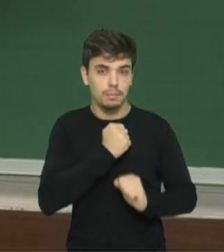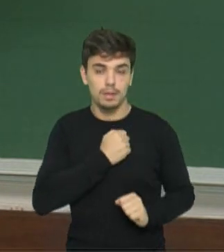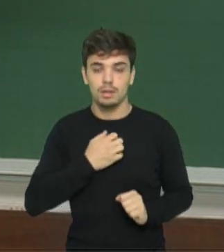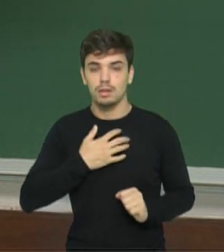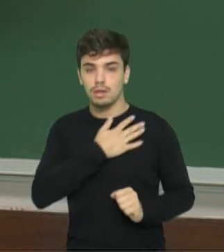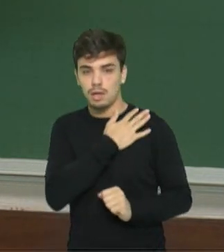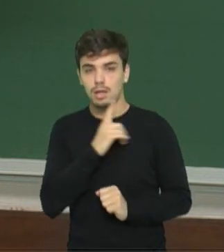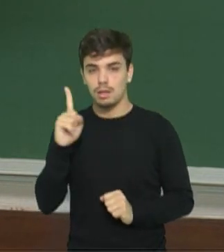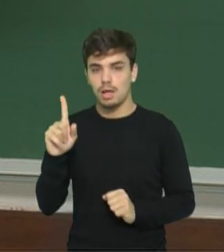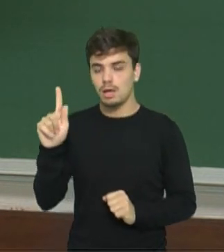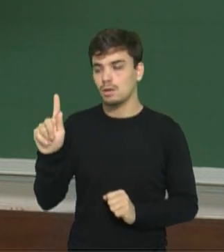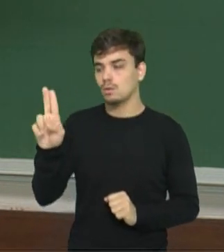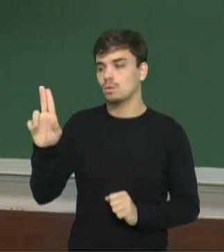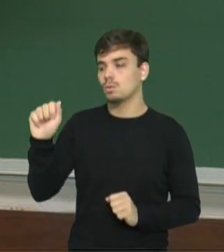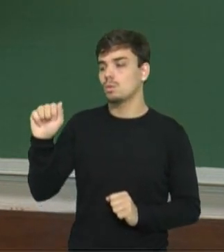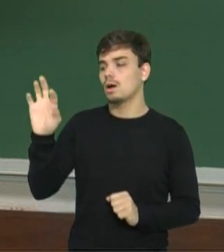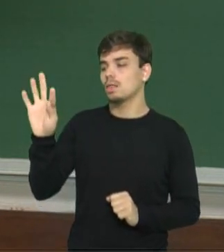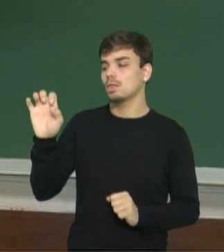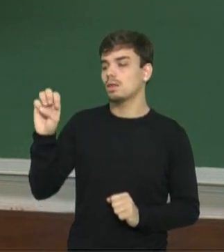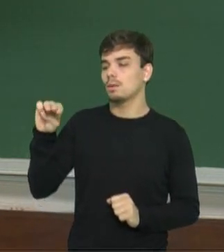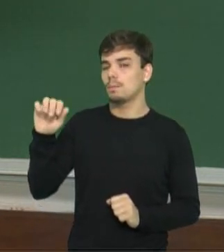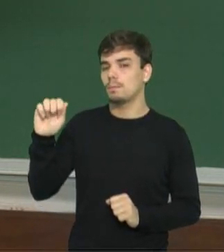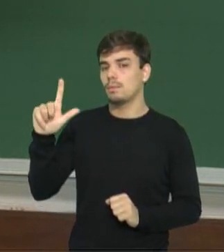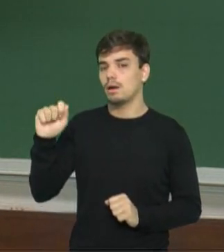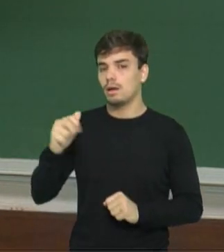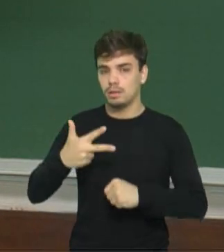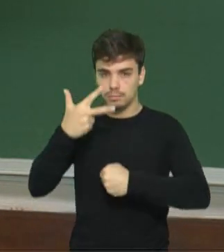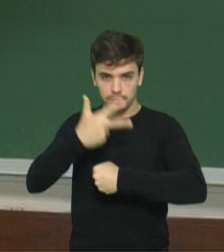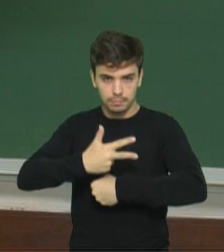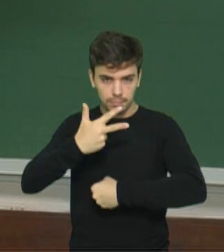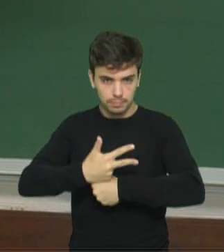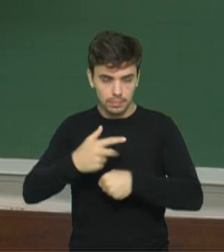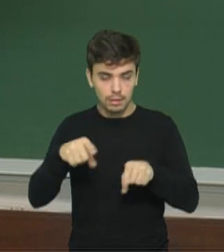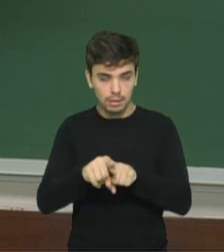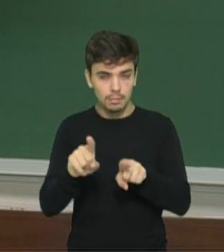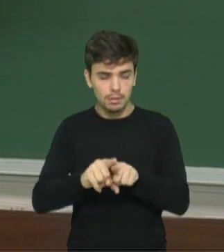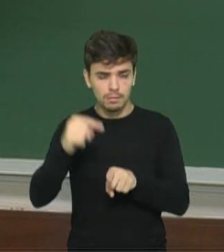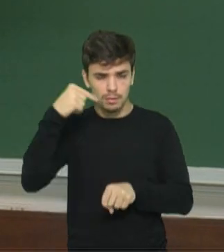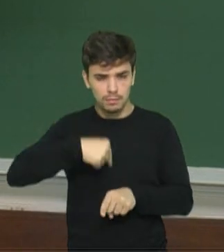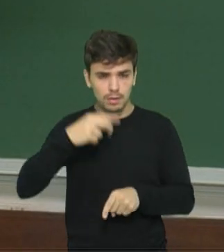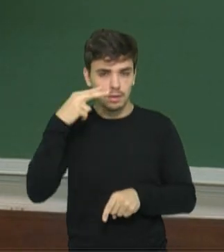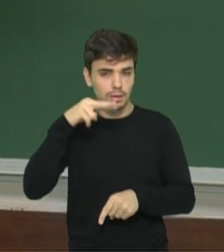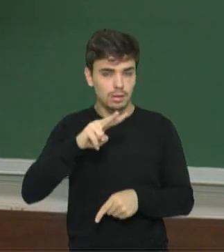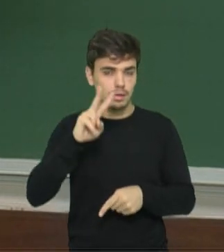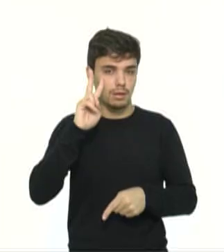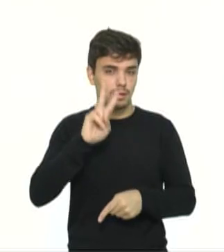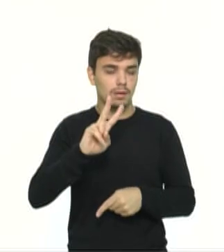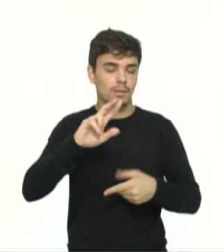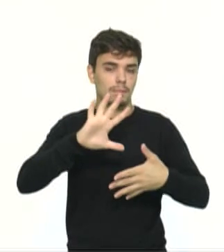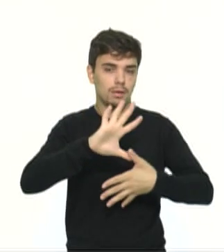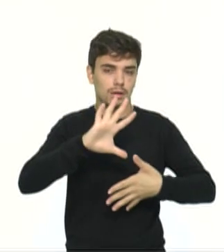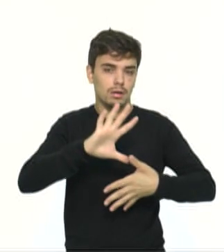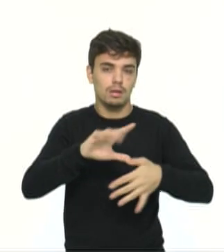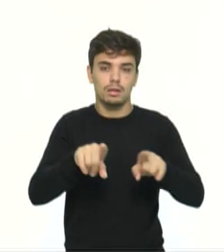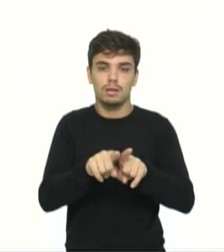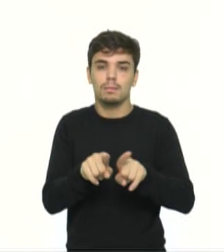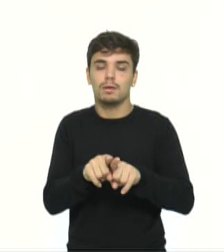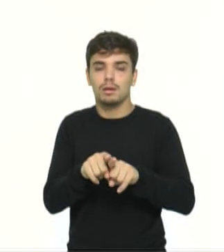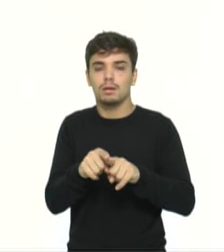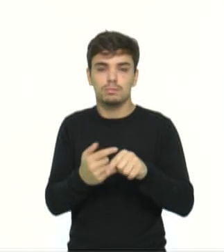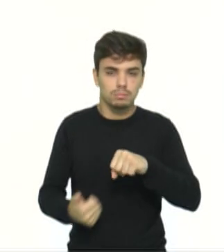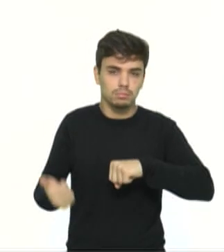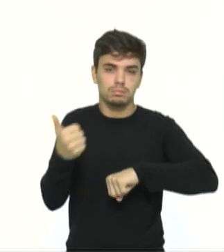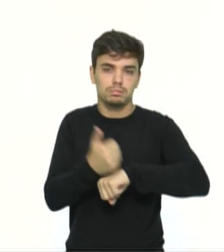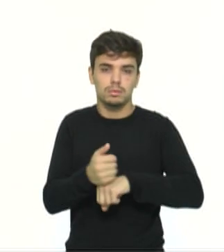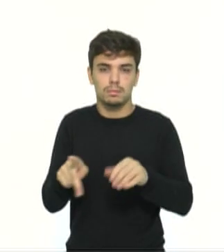primeiros golpes instalando ditaduras aqui na América. Então a gente vai ver aí o golpe militar na Guatemala, a instalação da